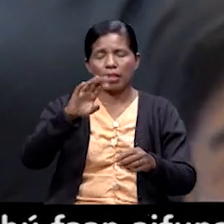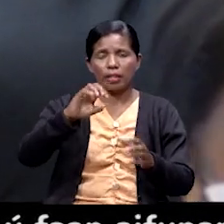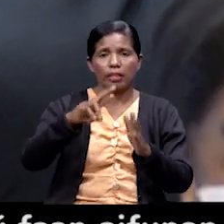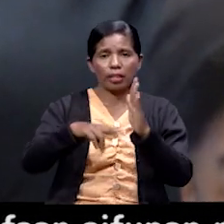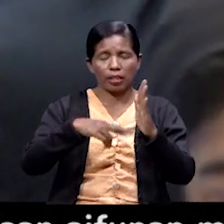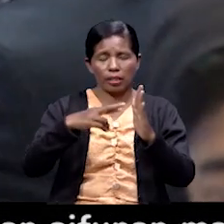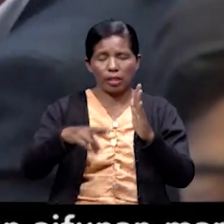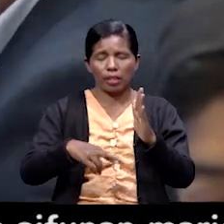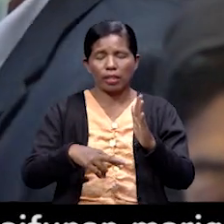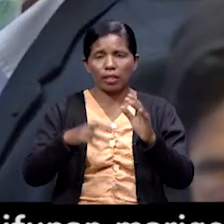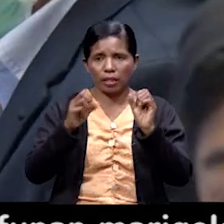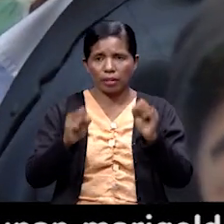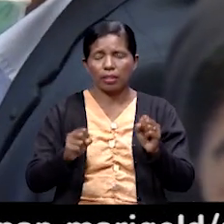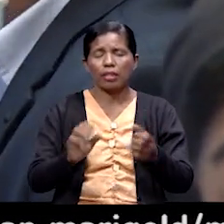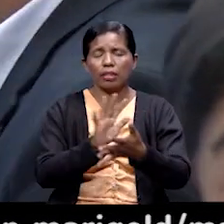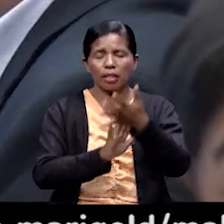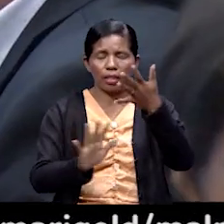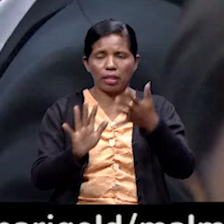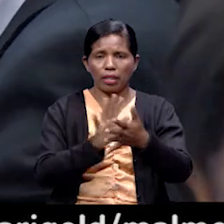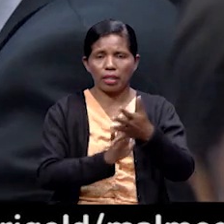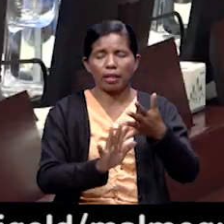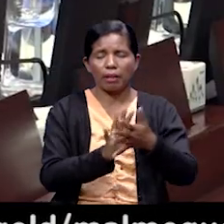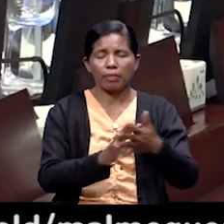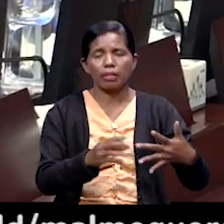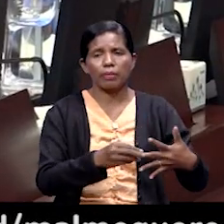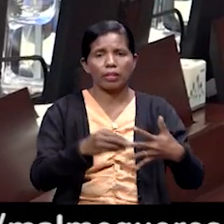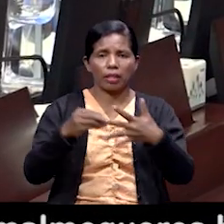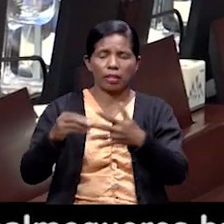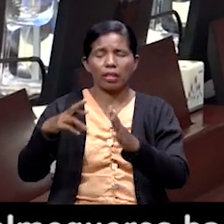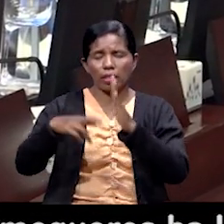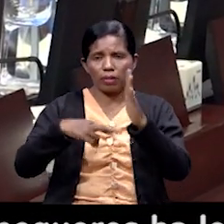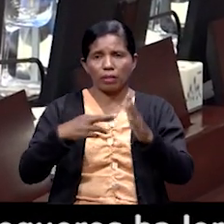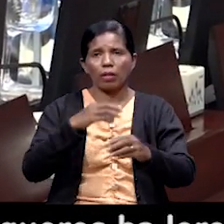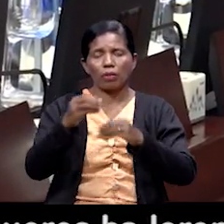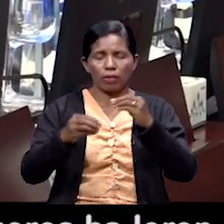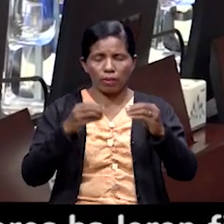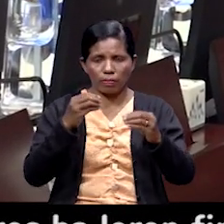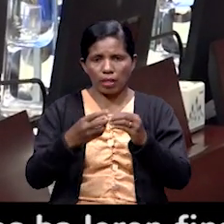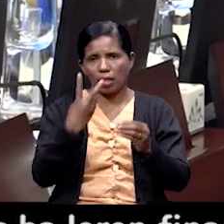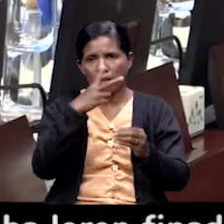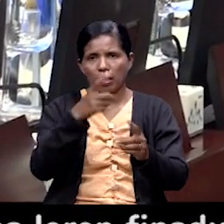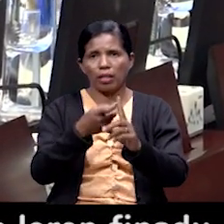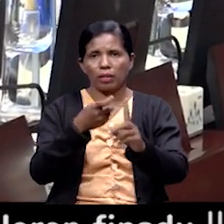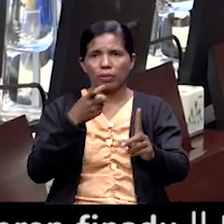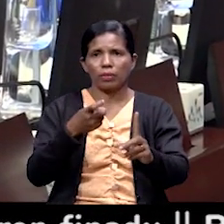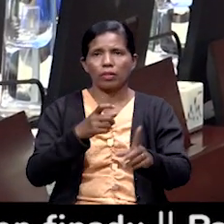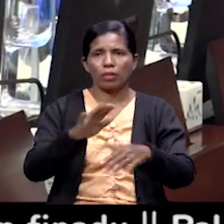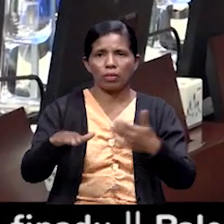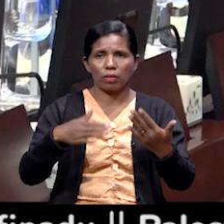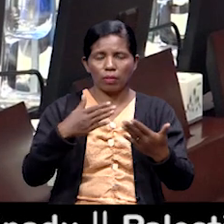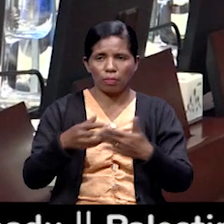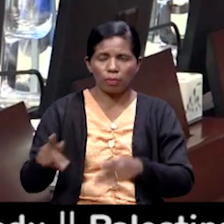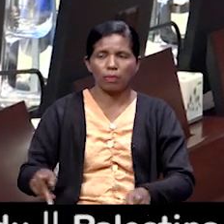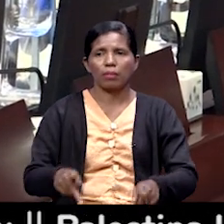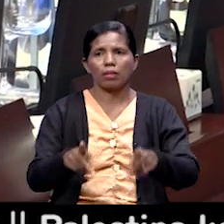conaba organização cerimônia oficial CIRA, nebe regula relacionamento protocolar. Russe entidade pública CIRA